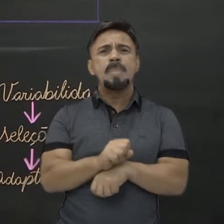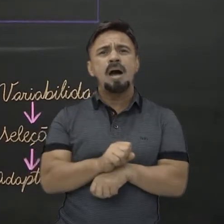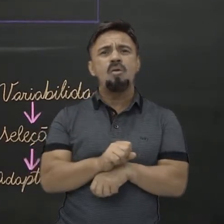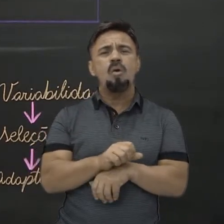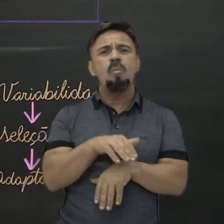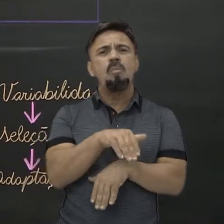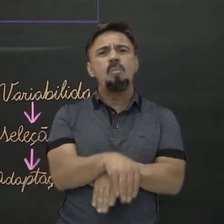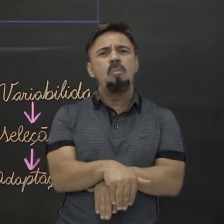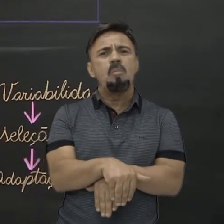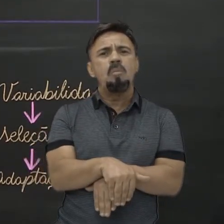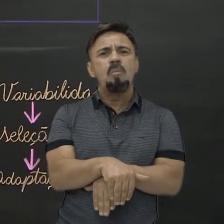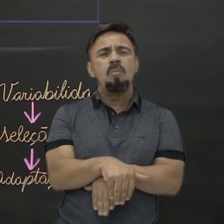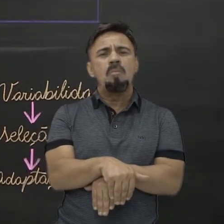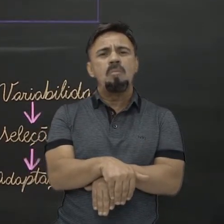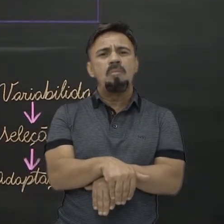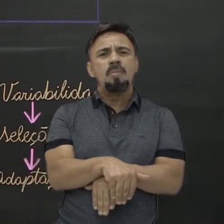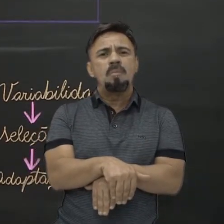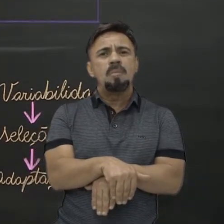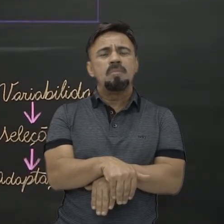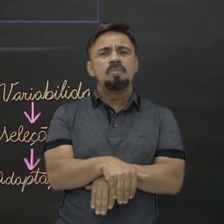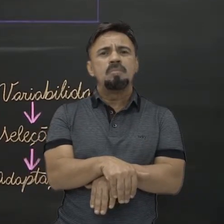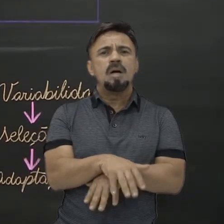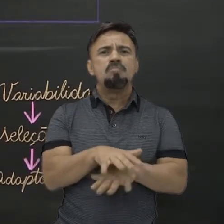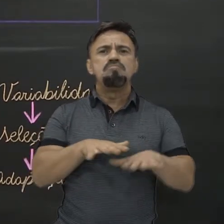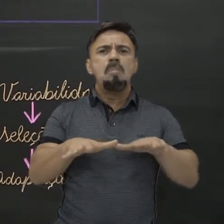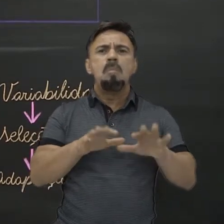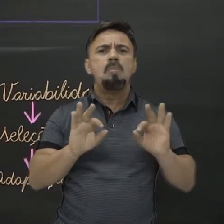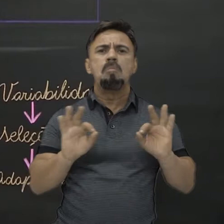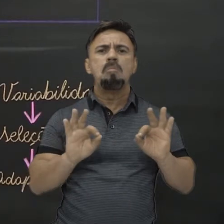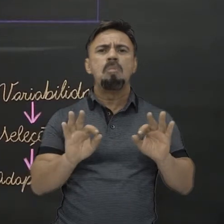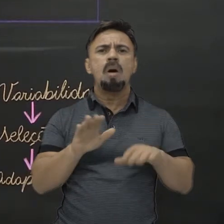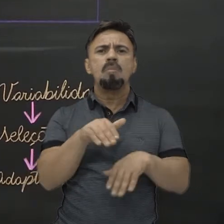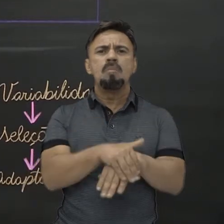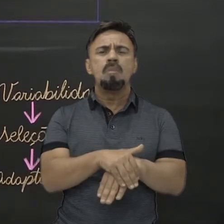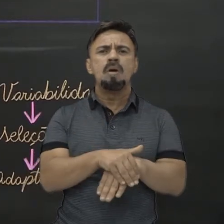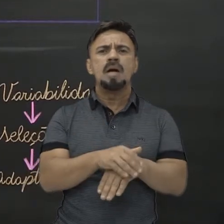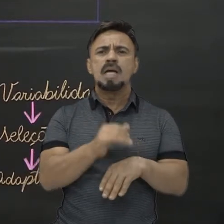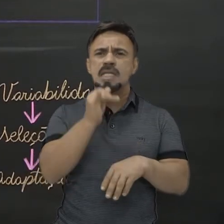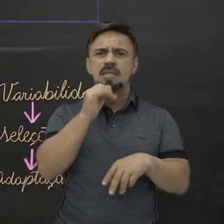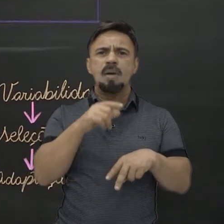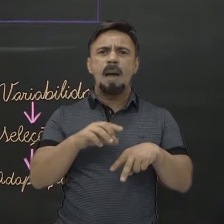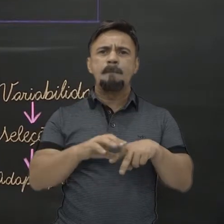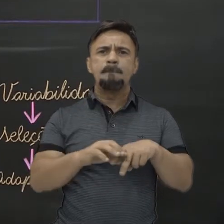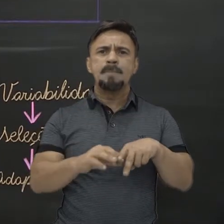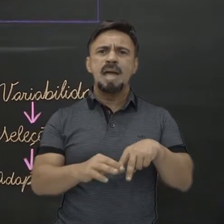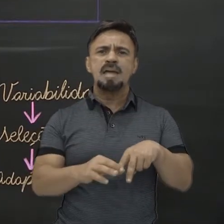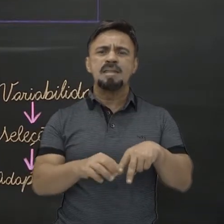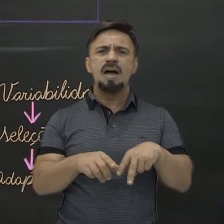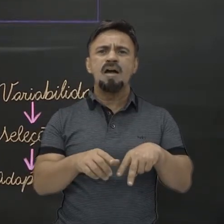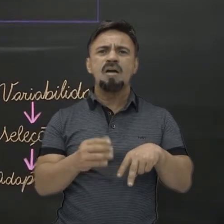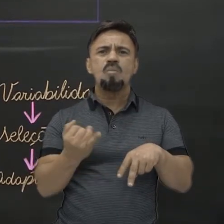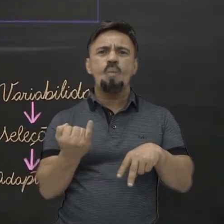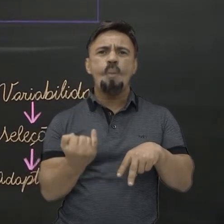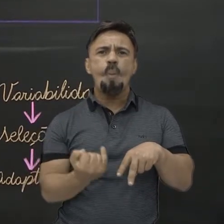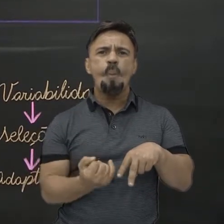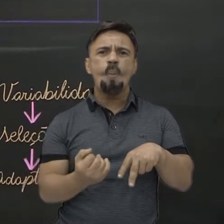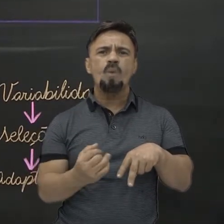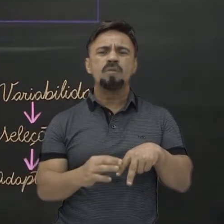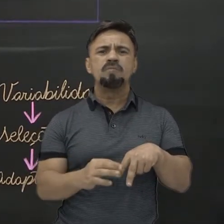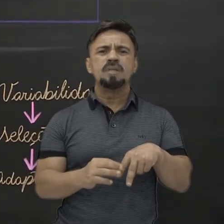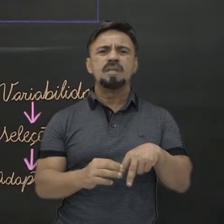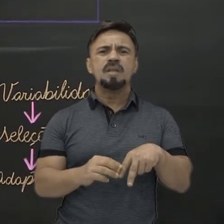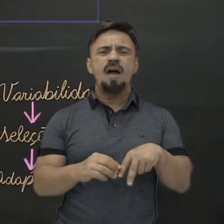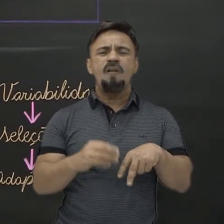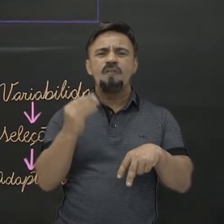podia se mover um bom deslocamento. Observava-se que as suas pernas elas ficavam um pouco mais finas e perdiam um pouco da sua